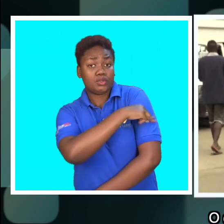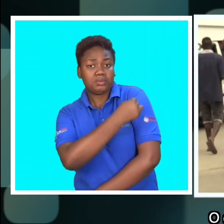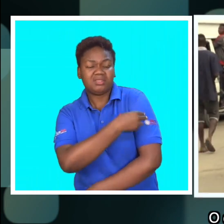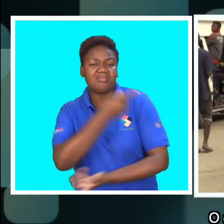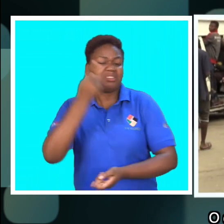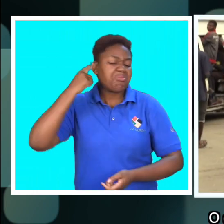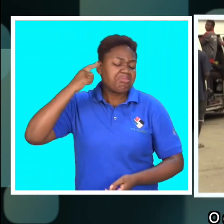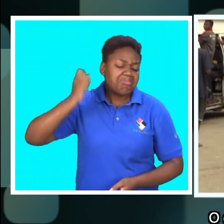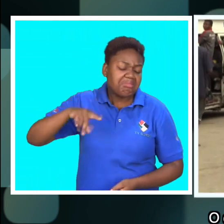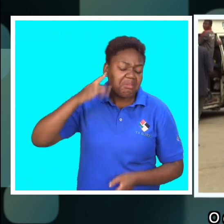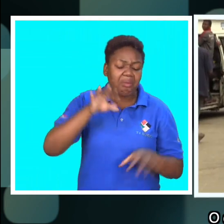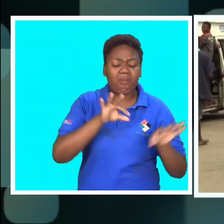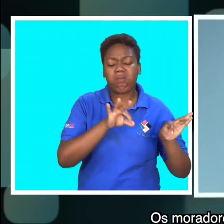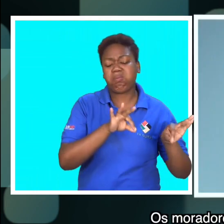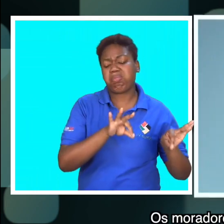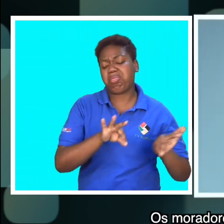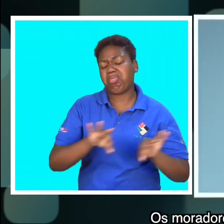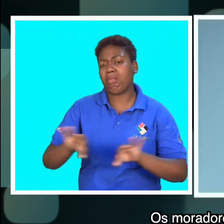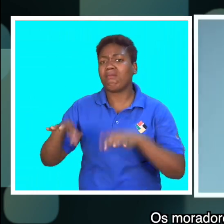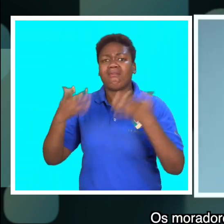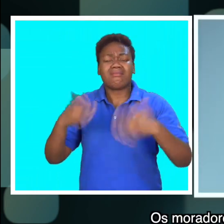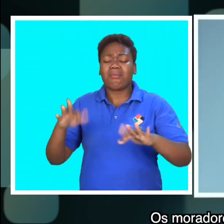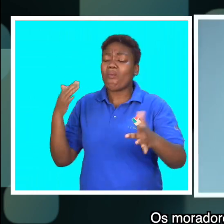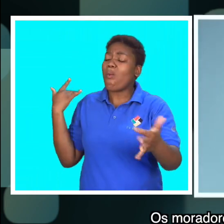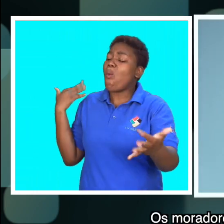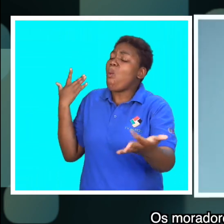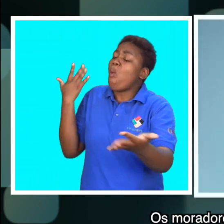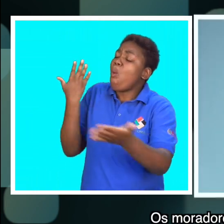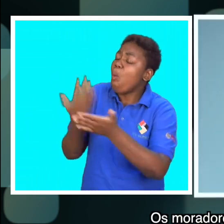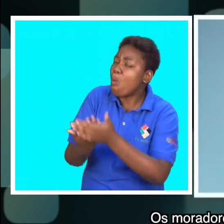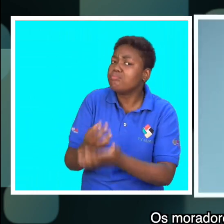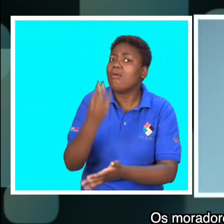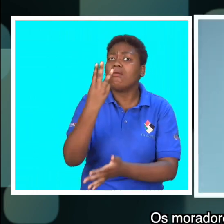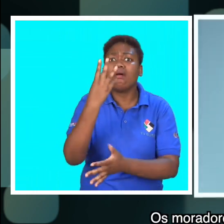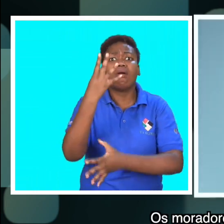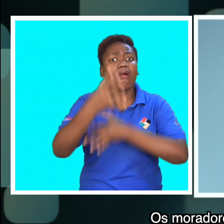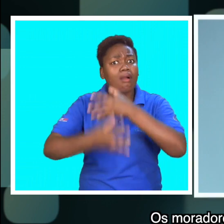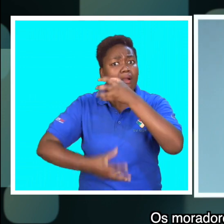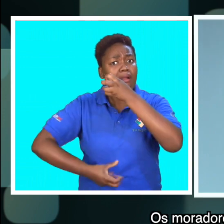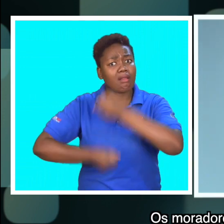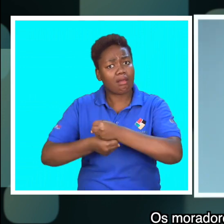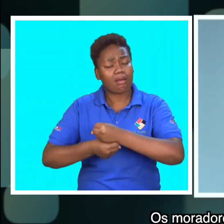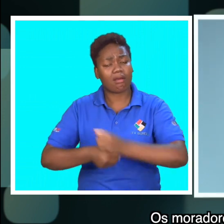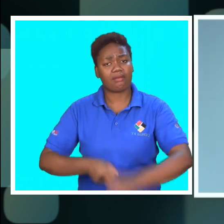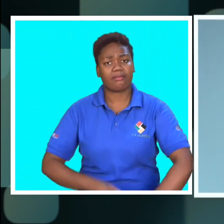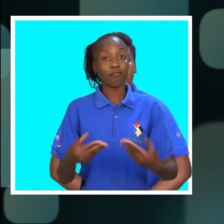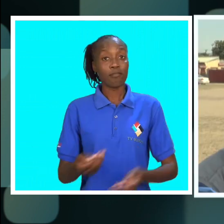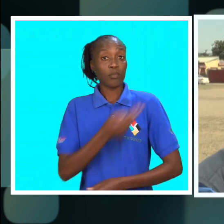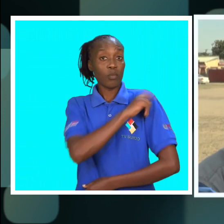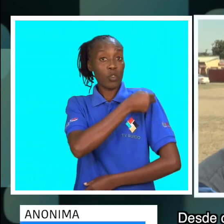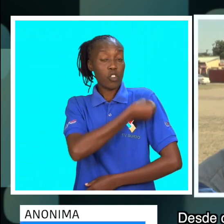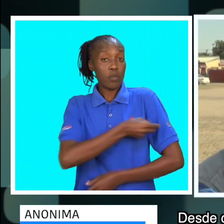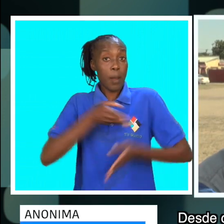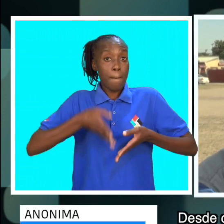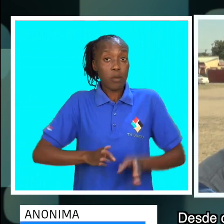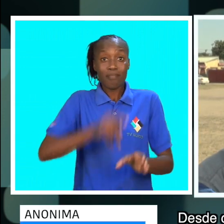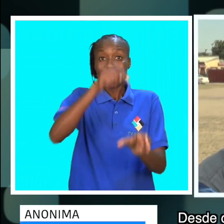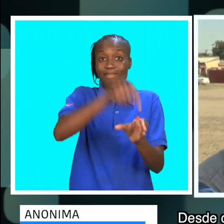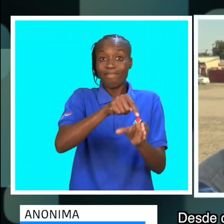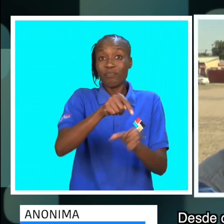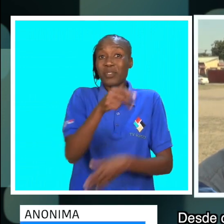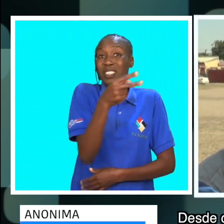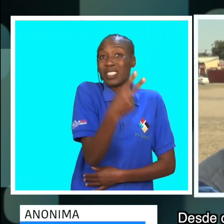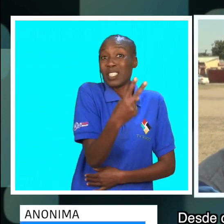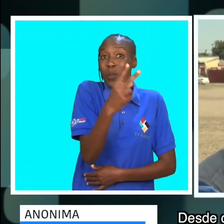cheiro de fumaça é forte. Os moradores estão há três anos em risco de contrair doenças. O hospital de